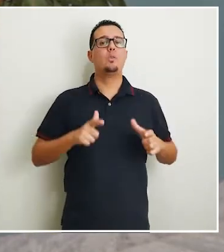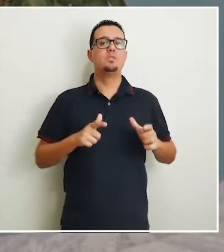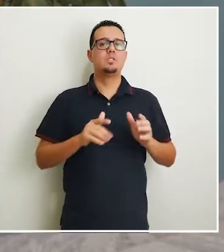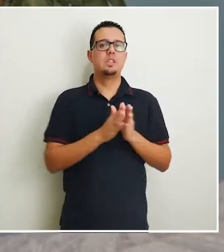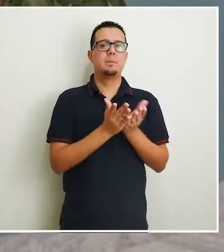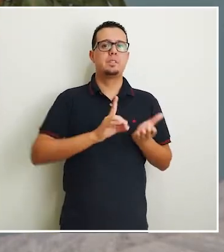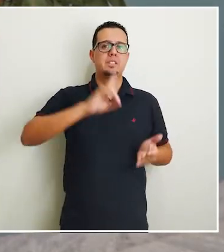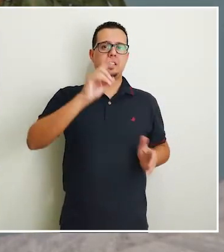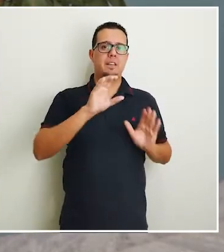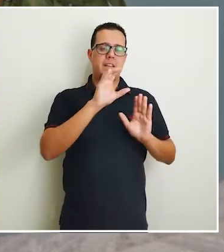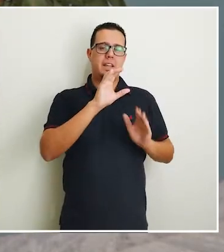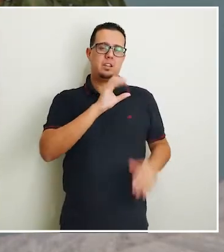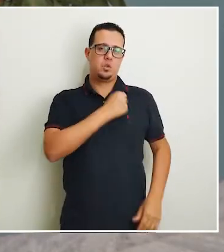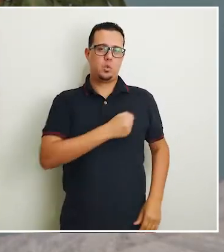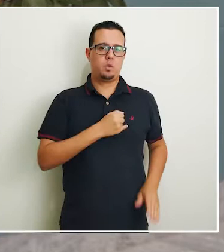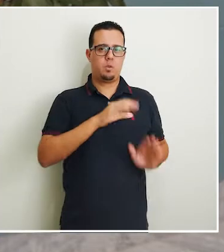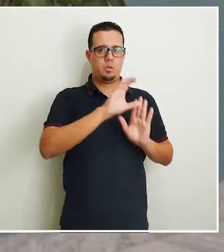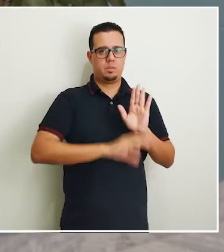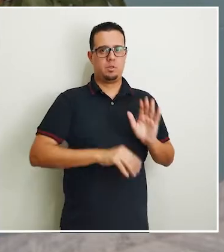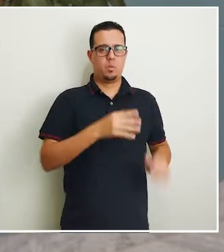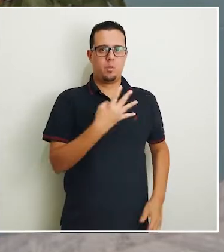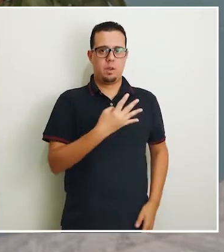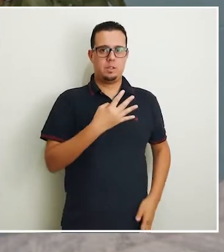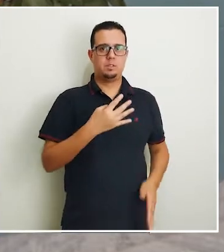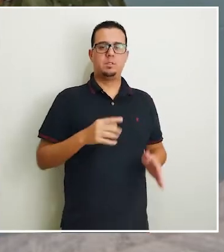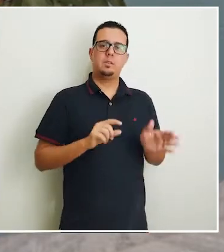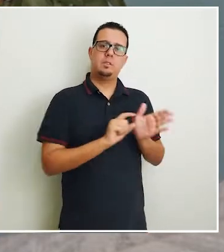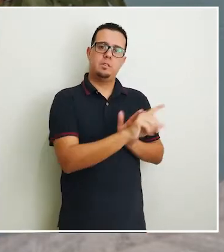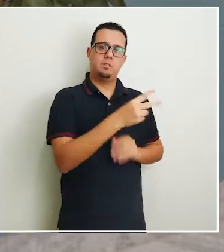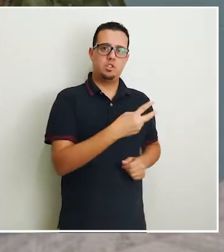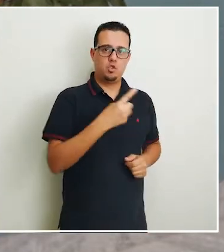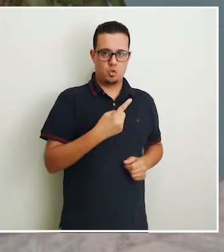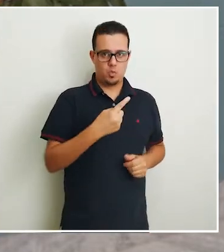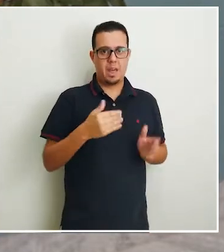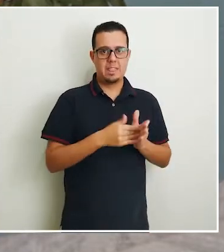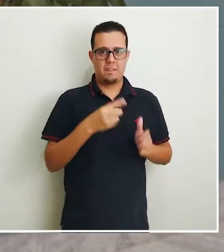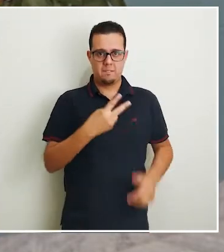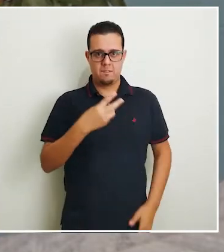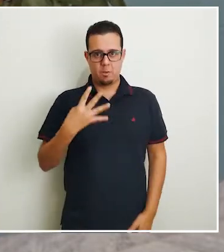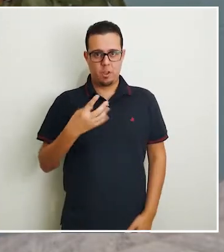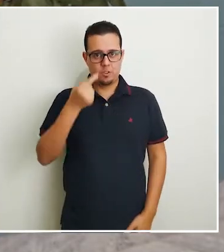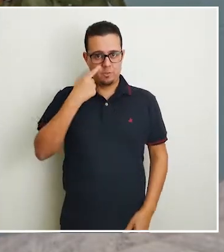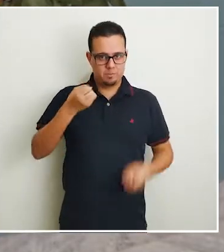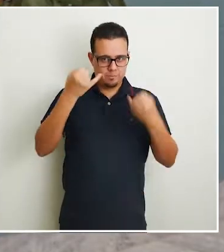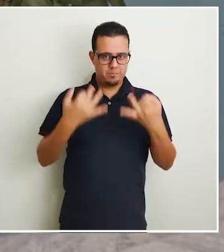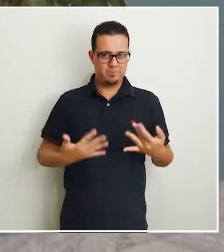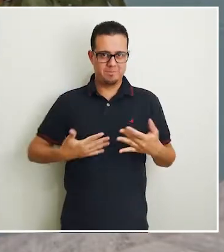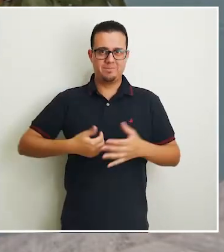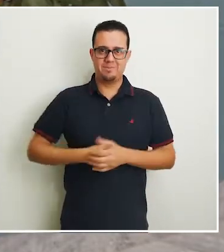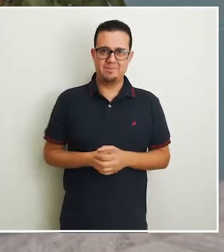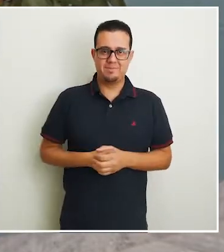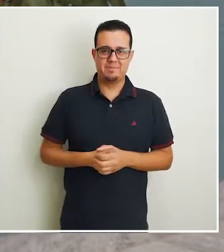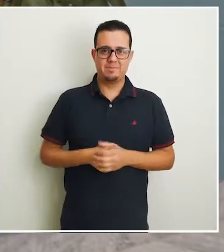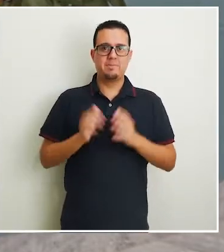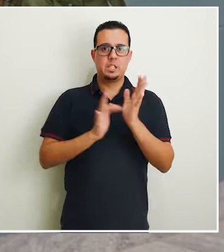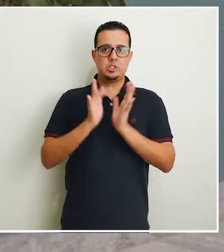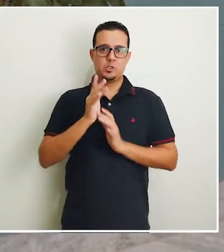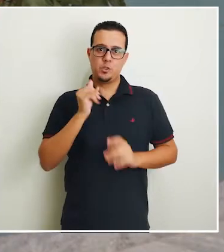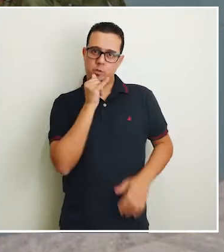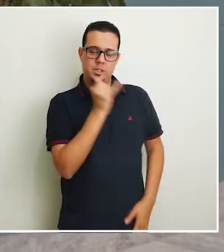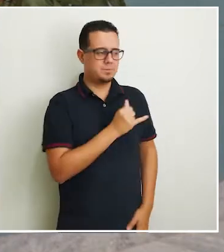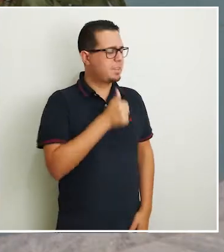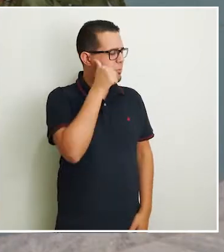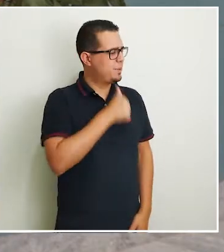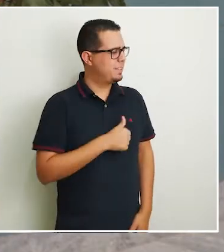capítulo 4, são os versos 21 a 24, que dizem o seguinte: Disse-lhe